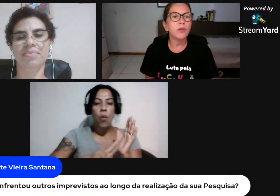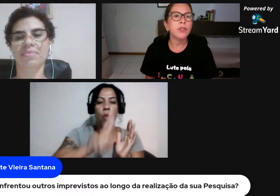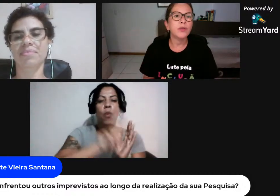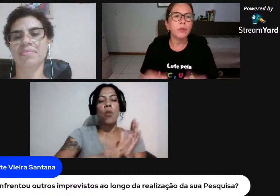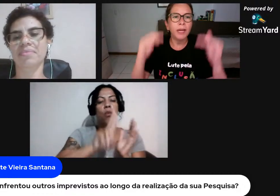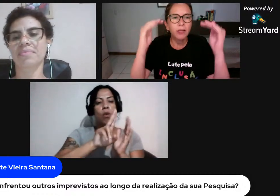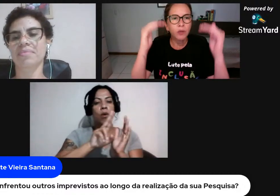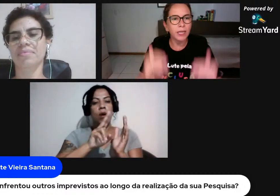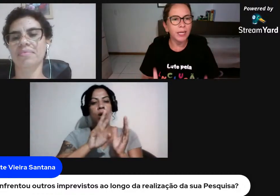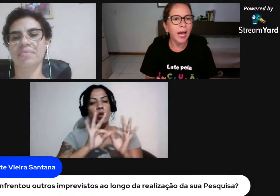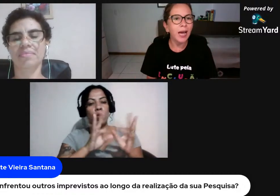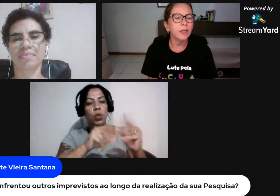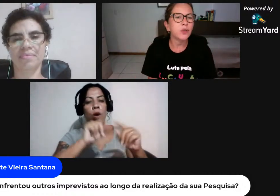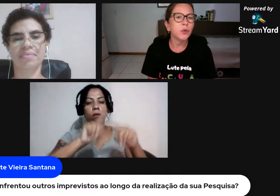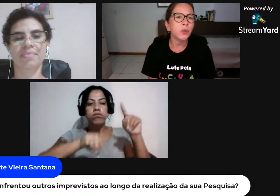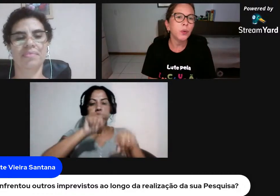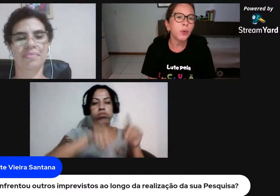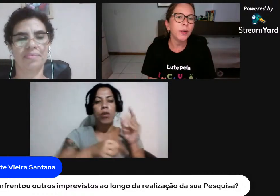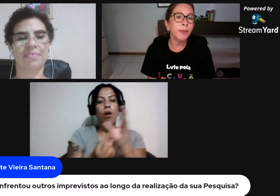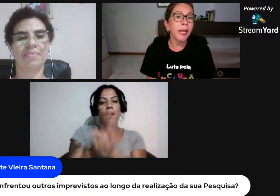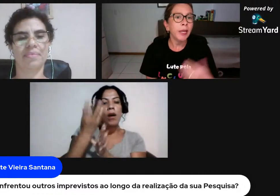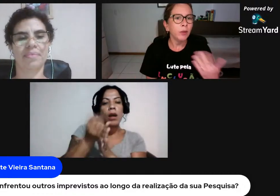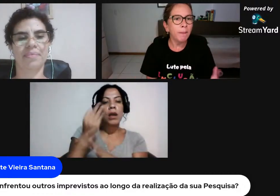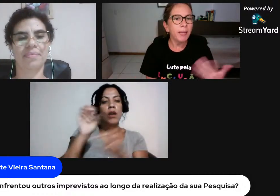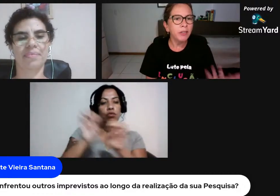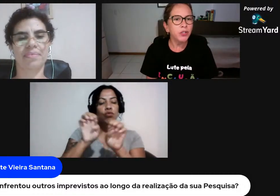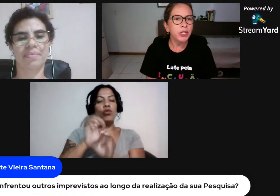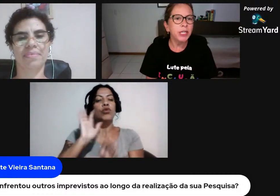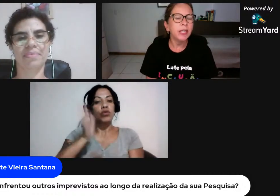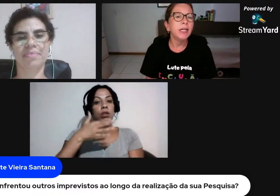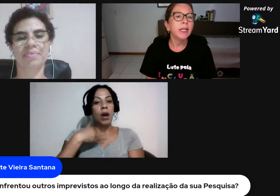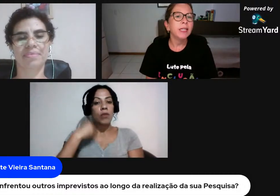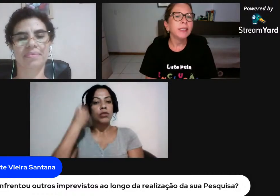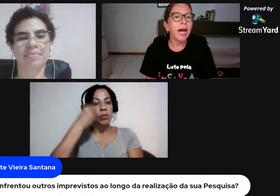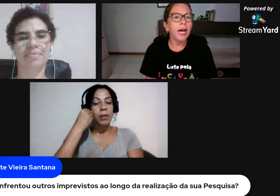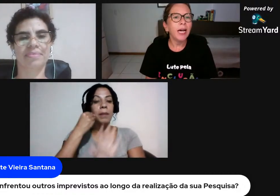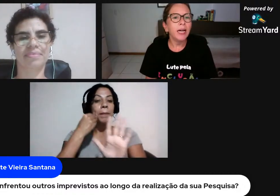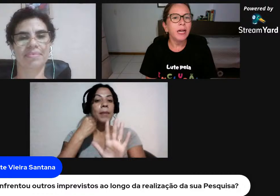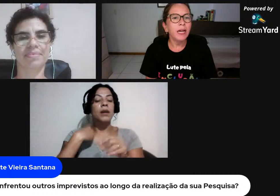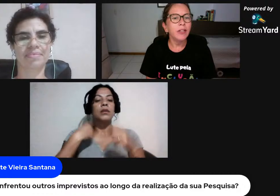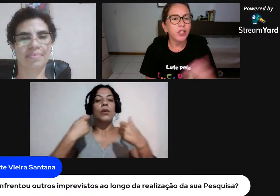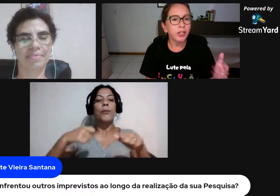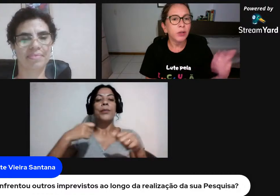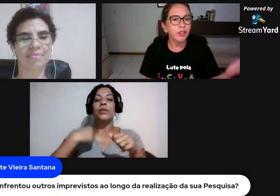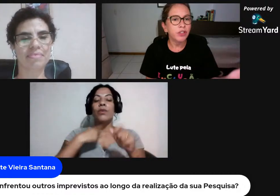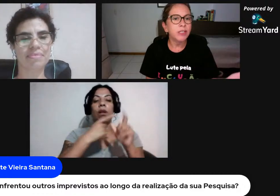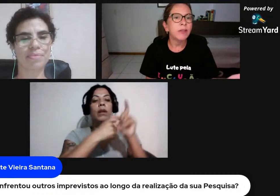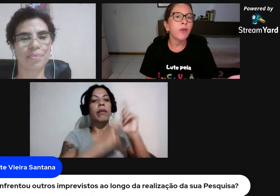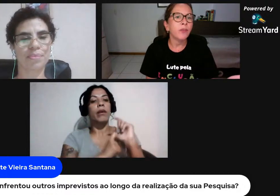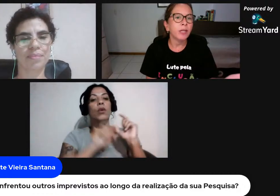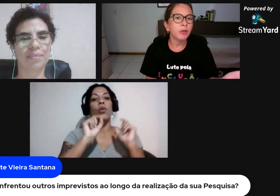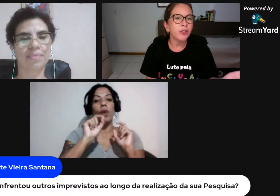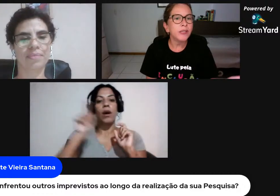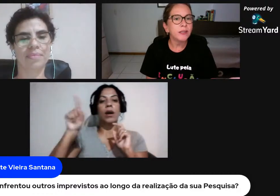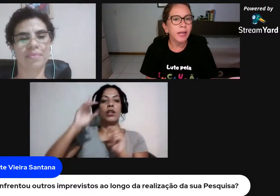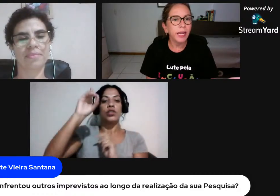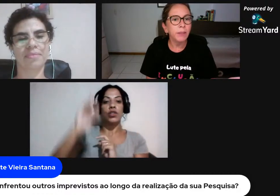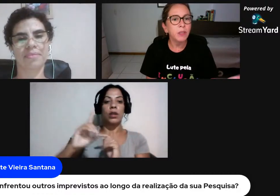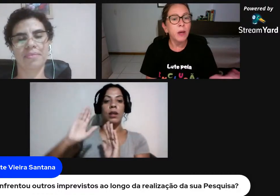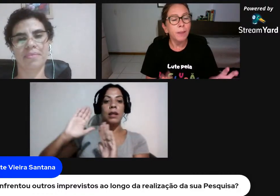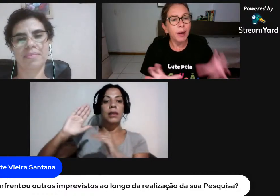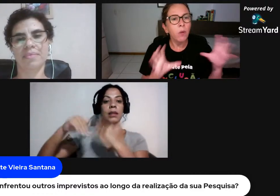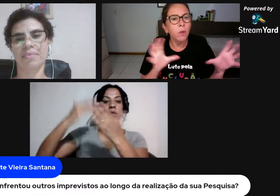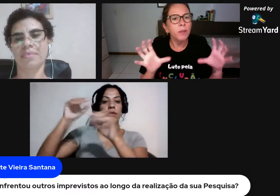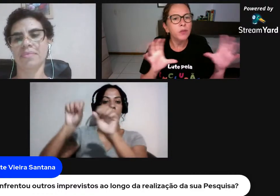utilizar todos os instrumentos, criar a estrutura, eu dependia da Diretoria de Desenvolvimento de